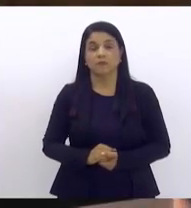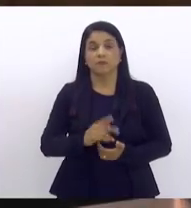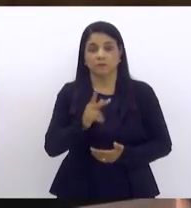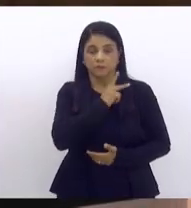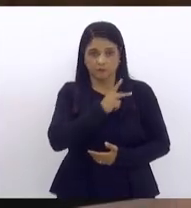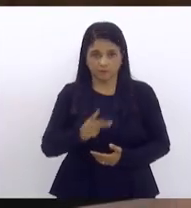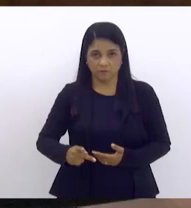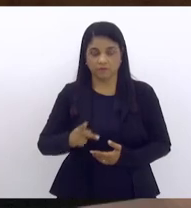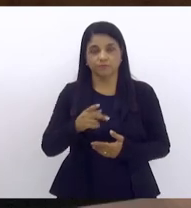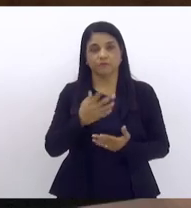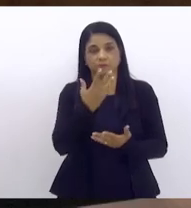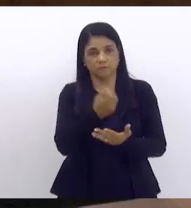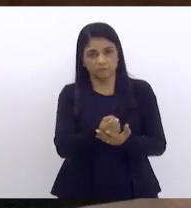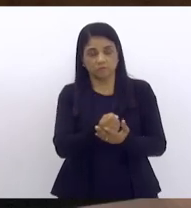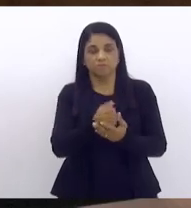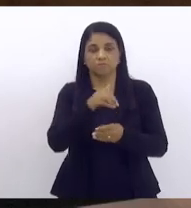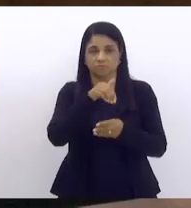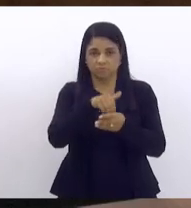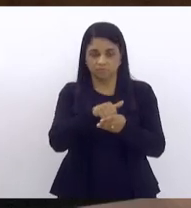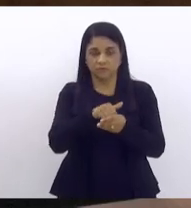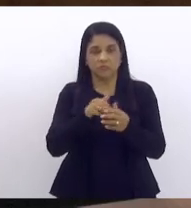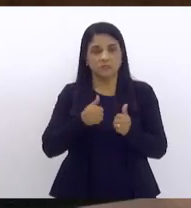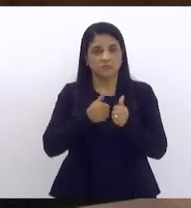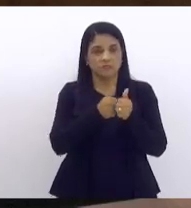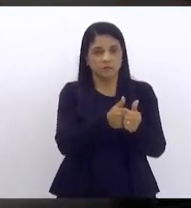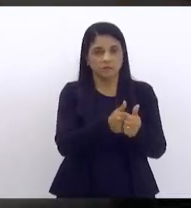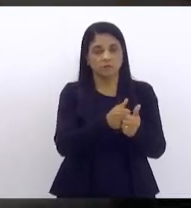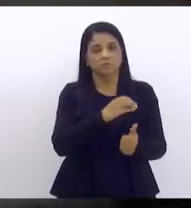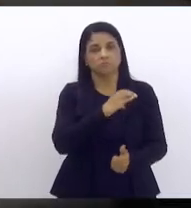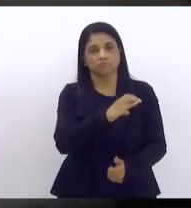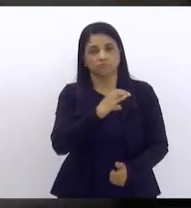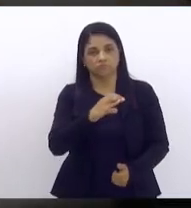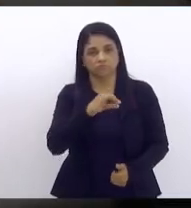Presidente, favorável, seguindo o parecer da CCJ.